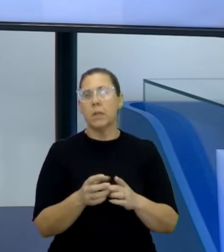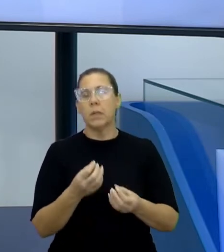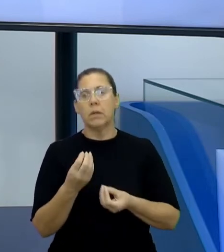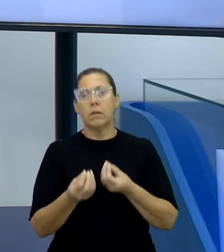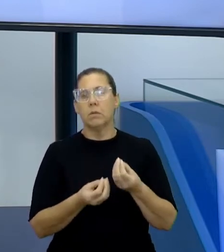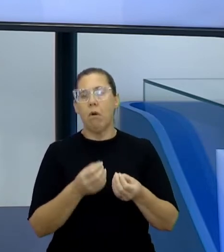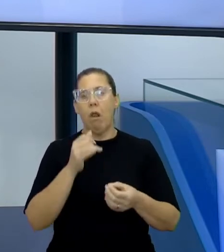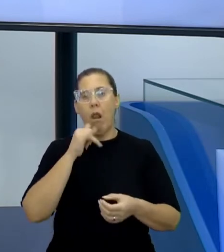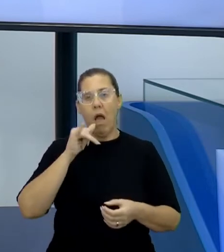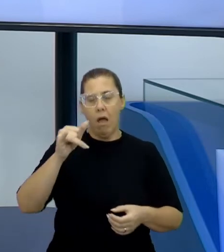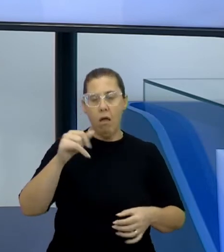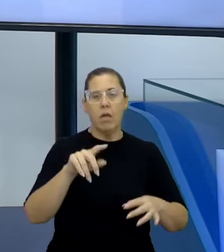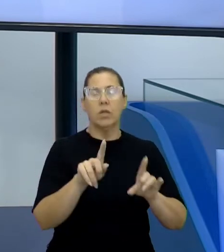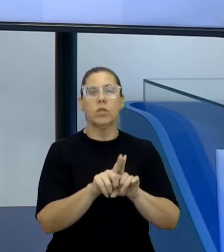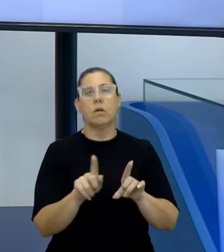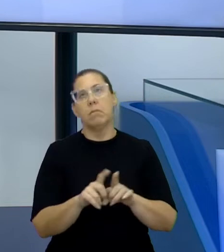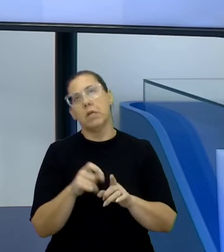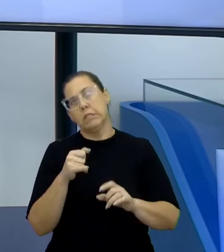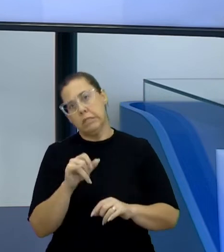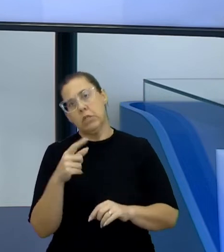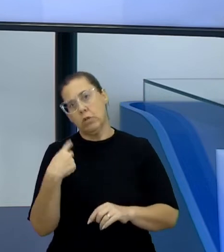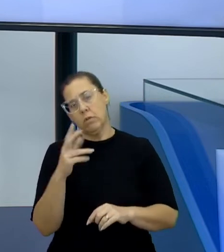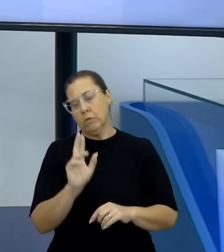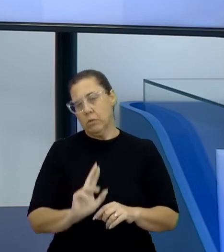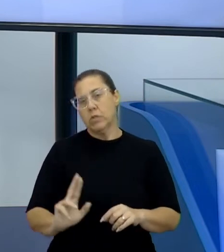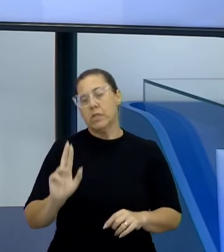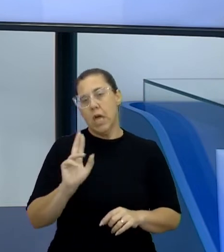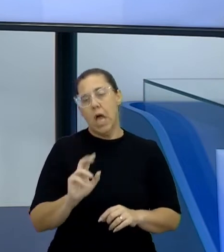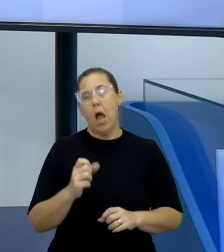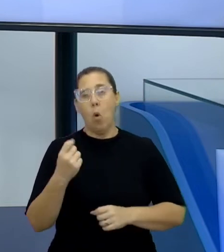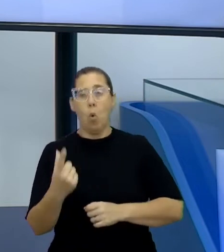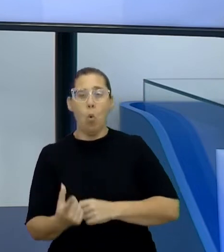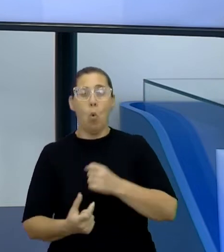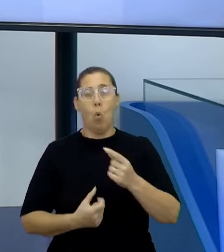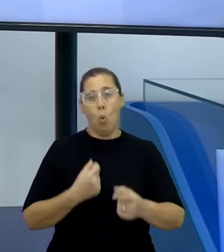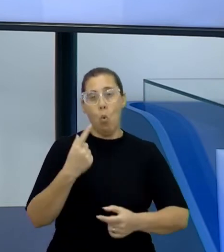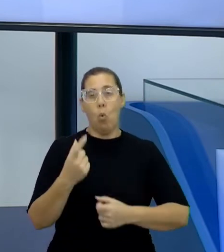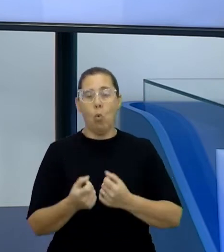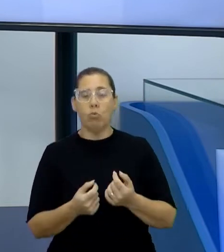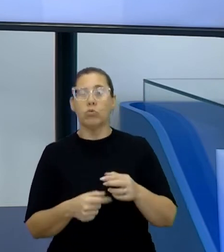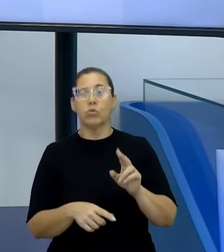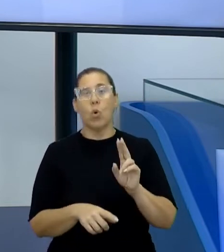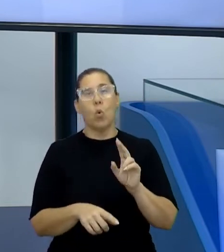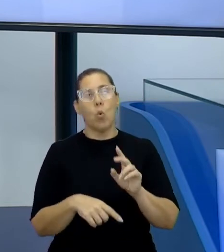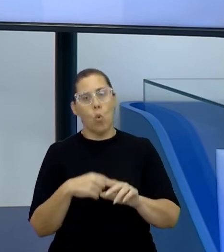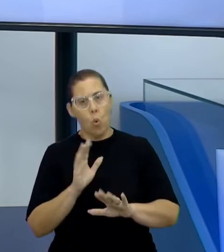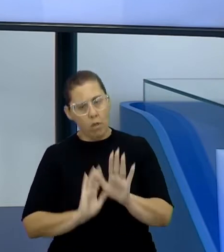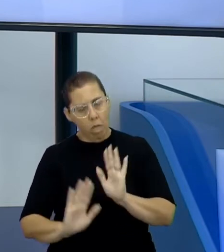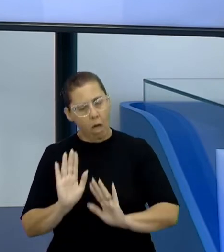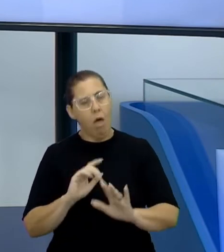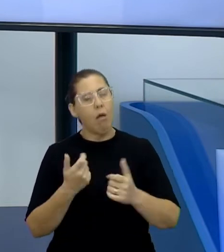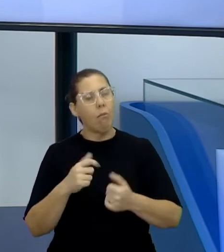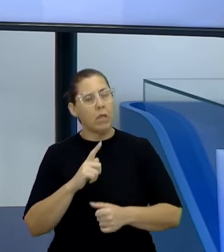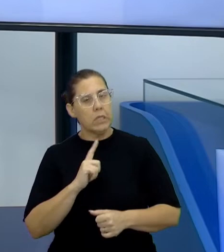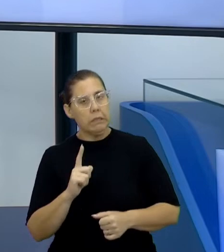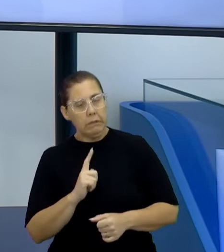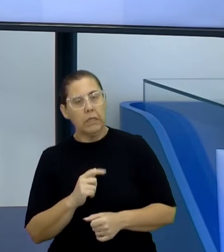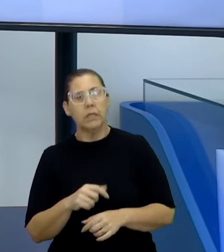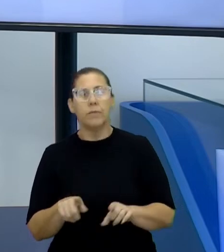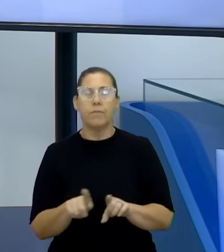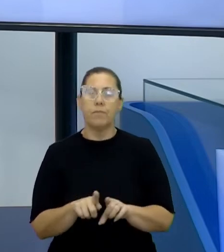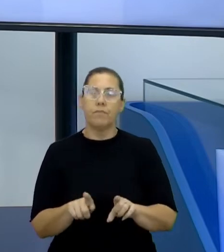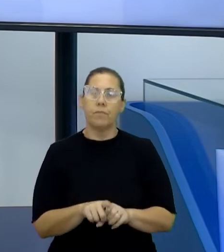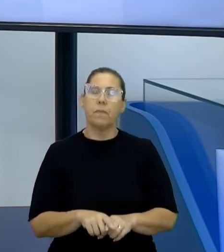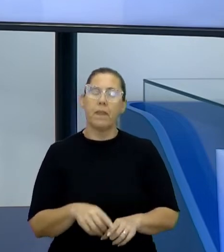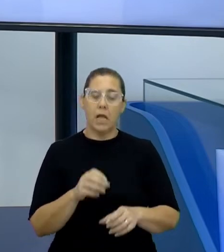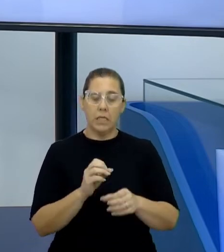fontes elétricas, se é que a gente vai utilizá-las, alguns cuidados que a gente deve ter. A gente citou a